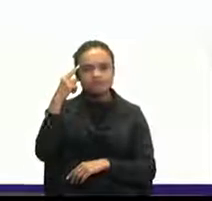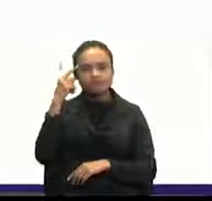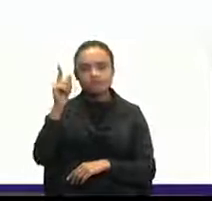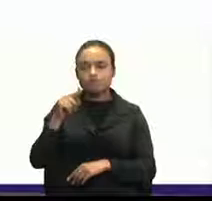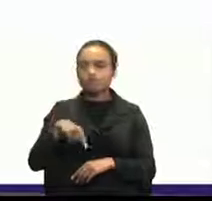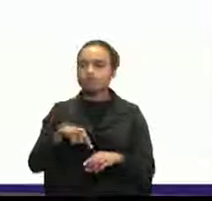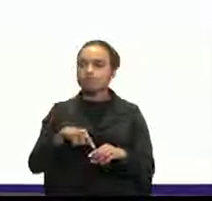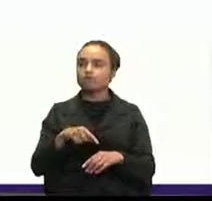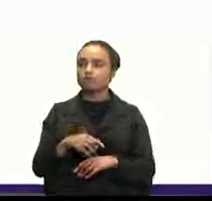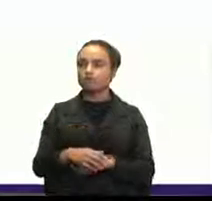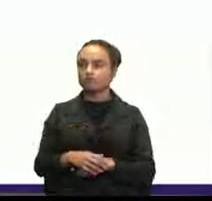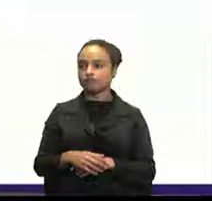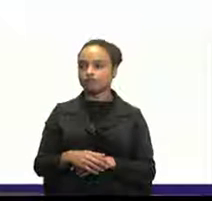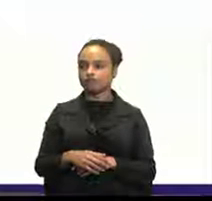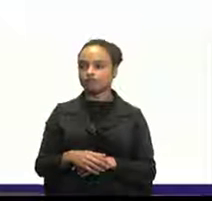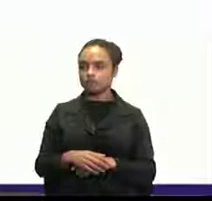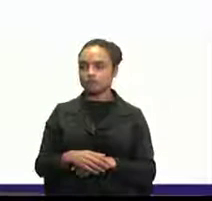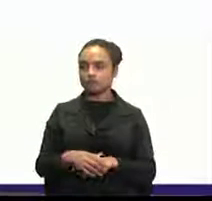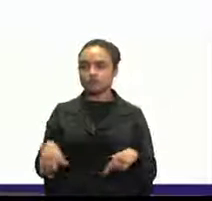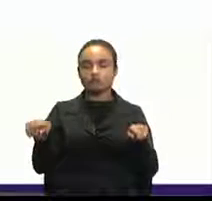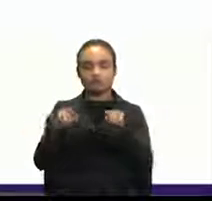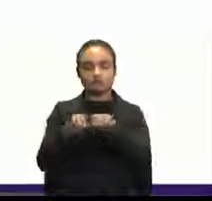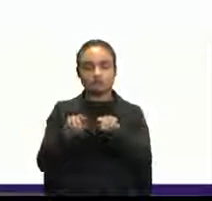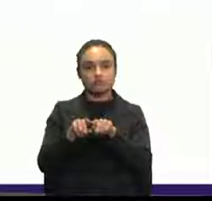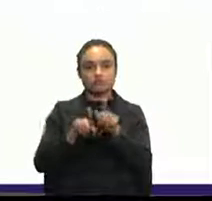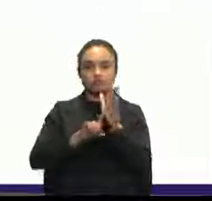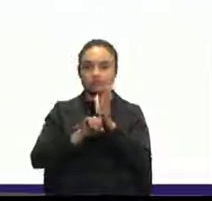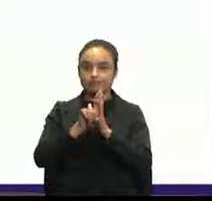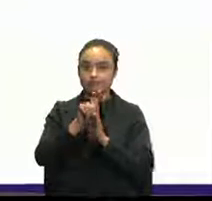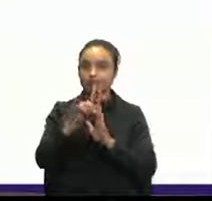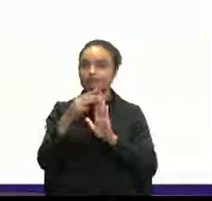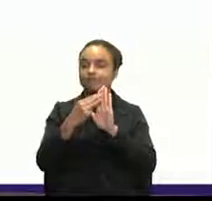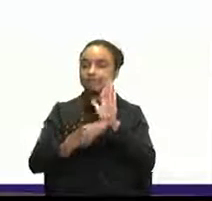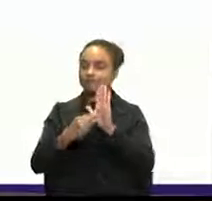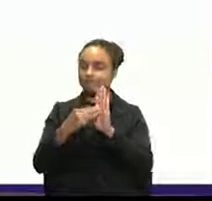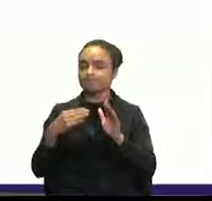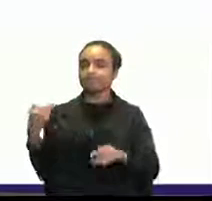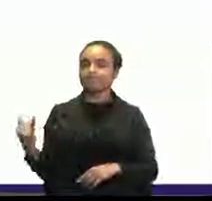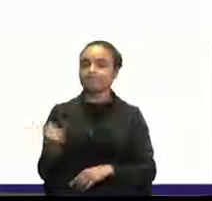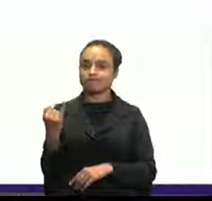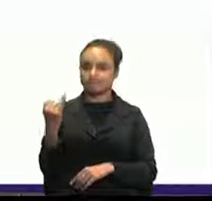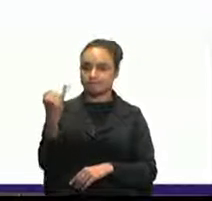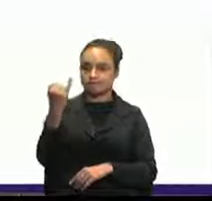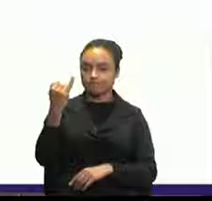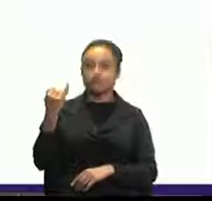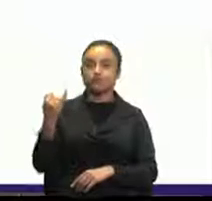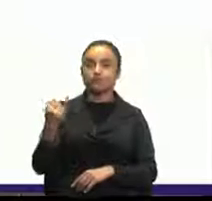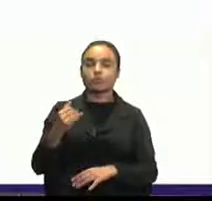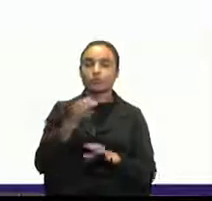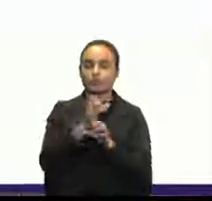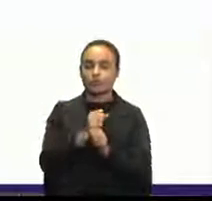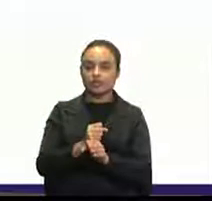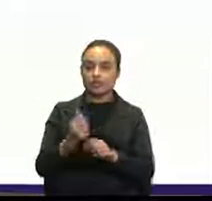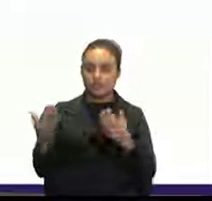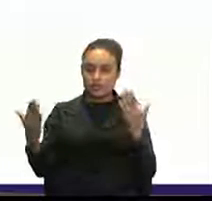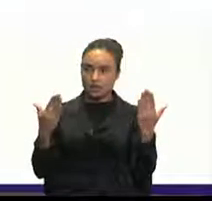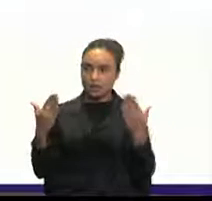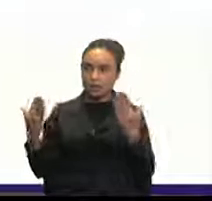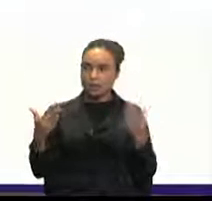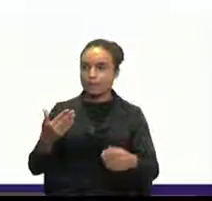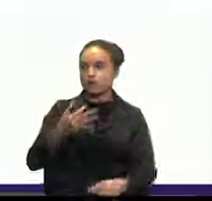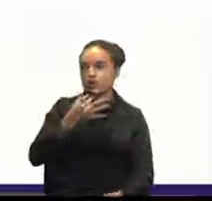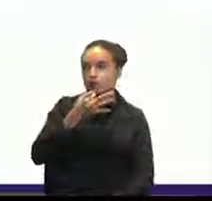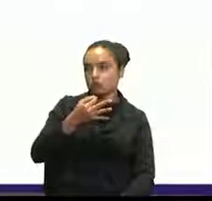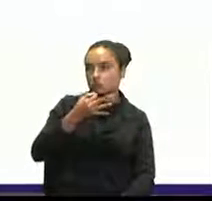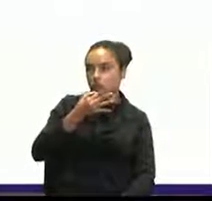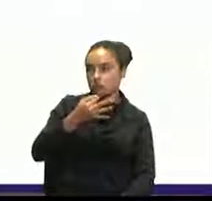expectativas ie a estatística é uma ferramenta muito importante para esses carros o de marcovitch ele vai utilizar a média